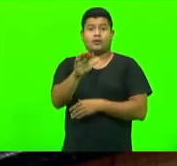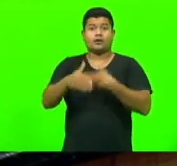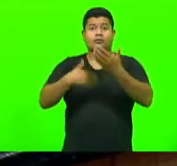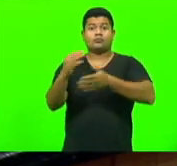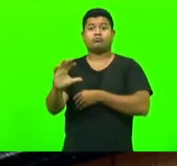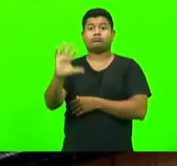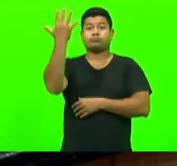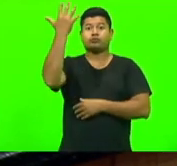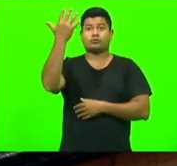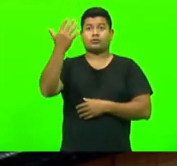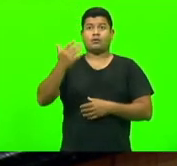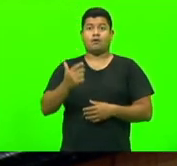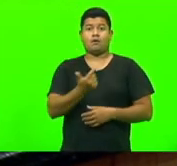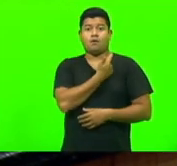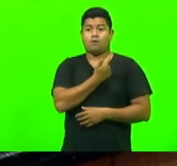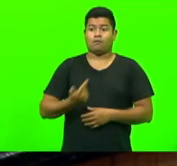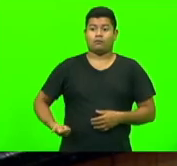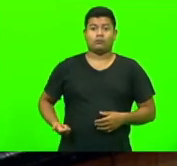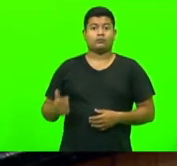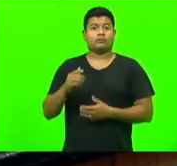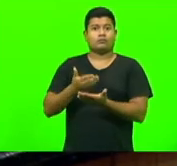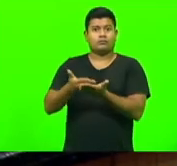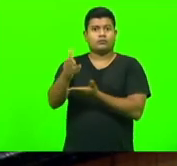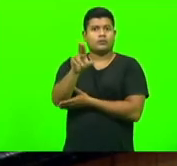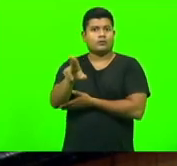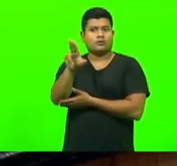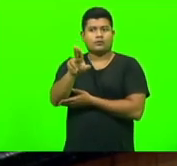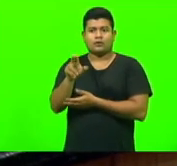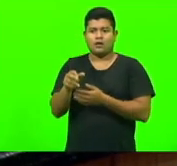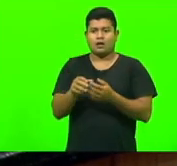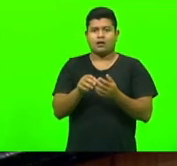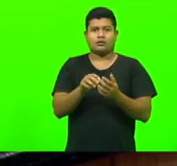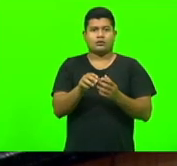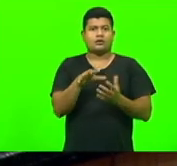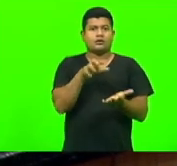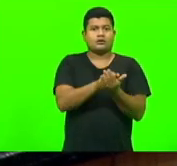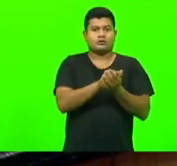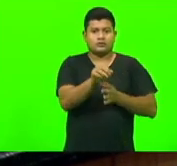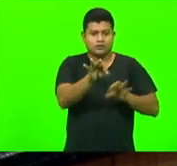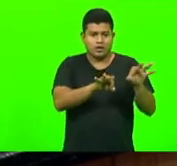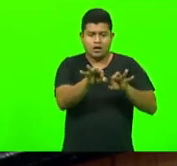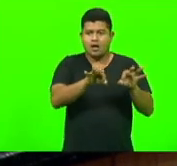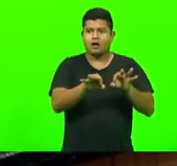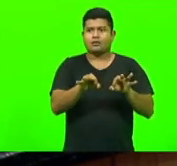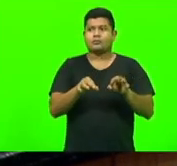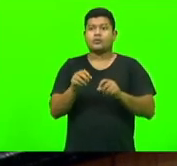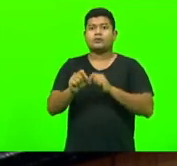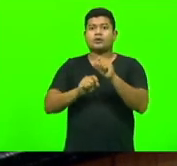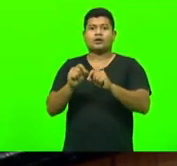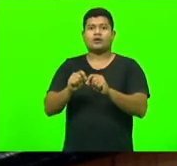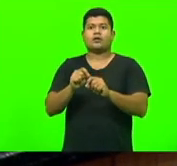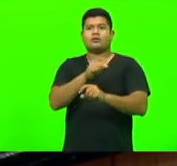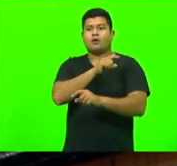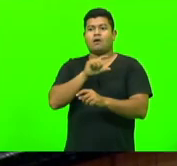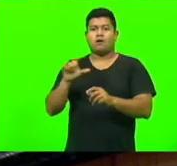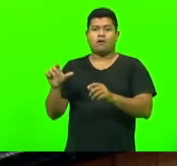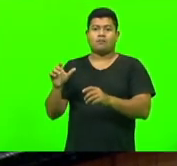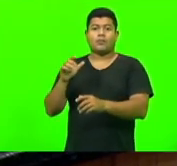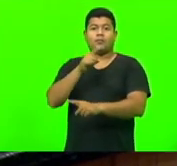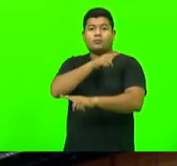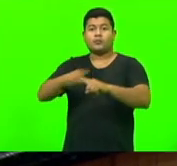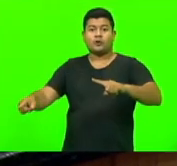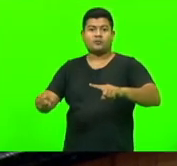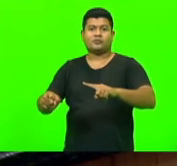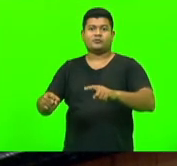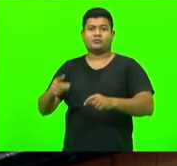governo começou a usar esses cadastros para surrupiar direitos. O primeiro direito surrupiado dos judeus